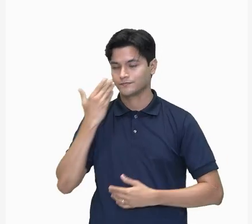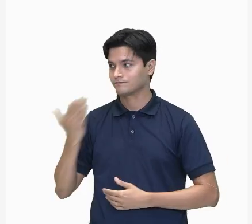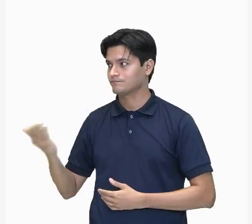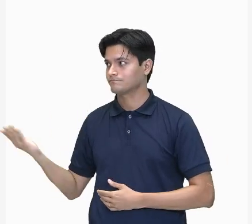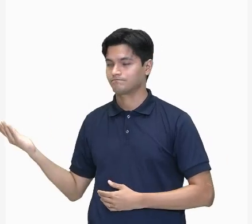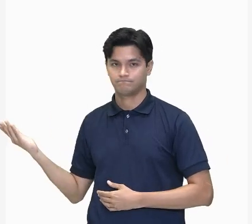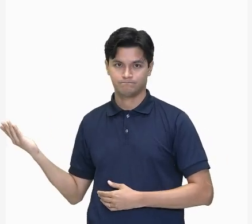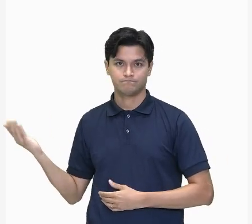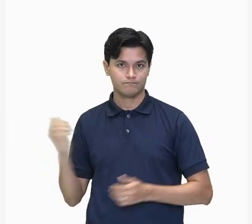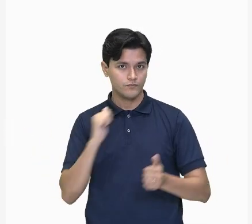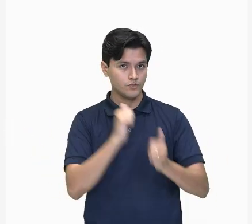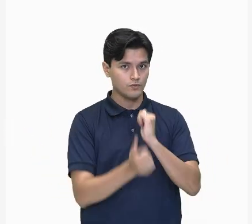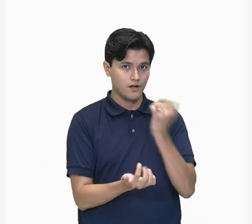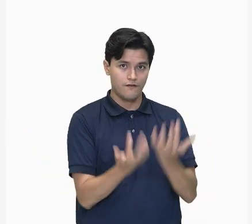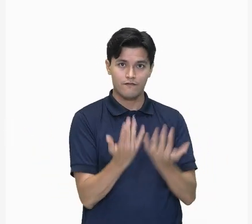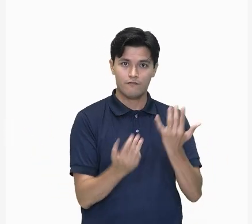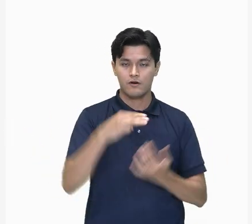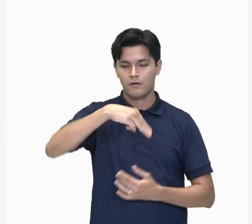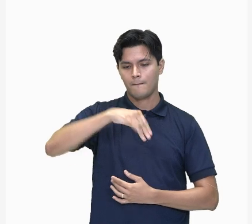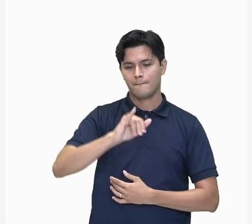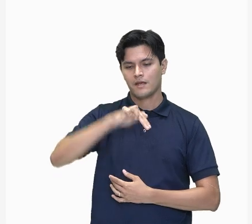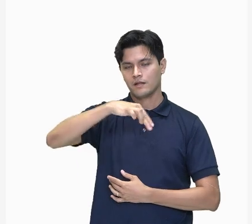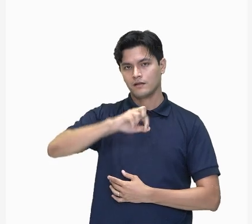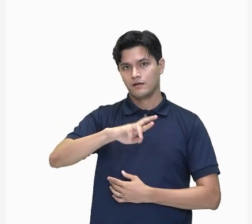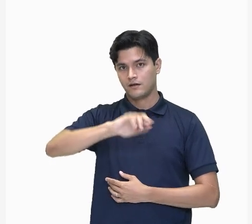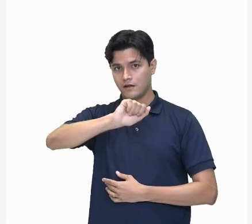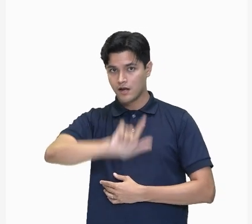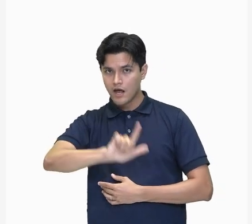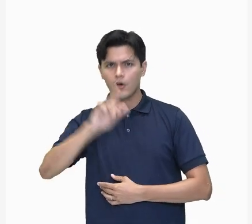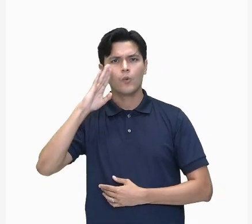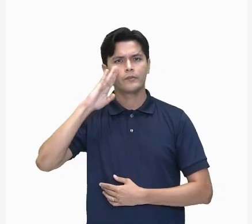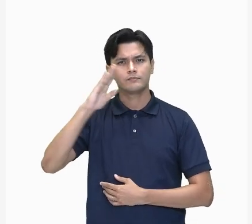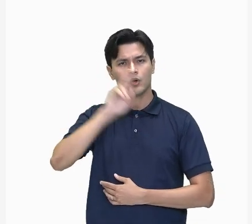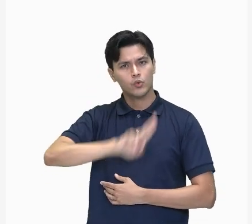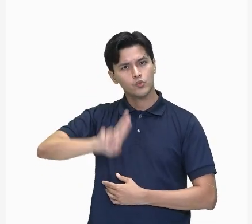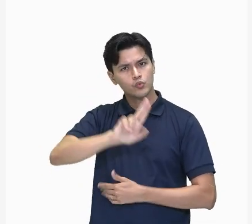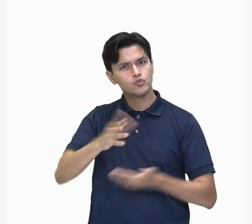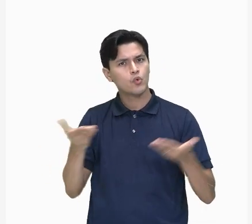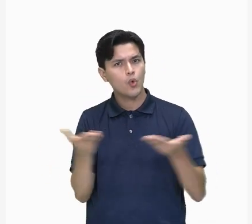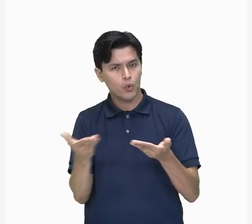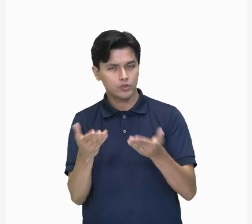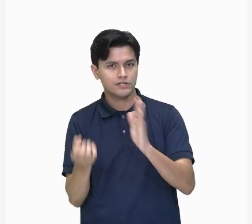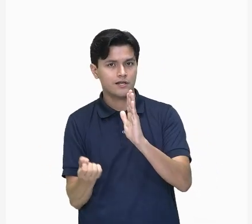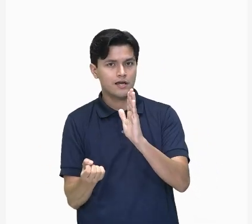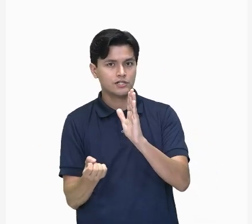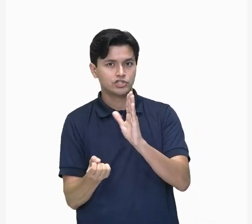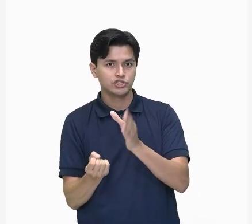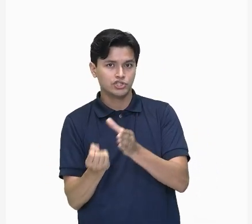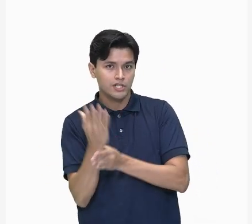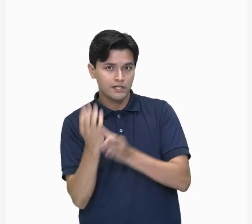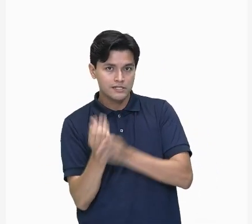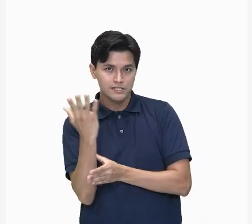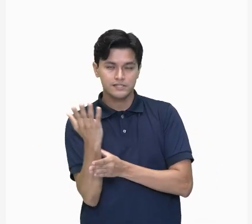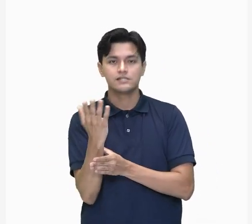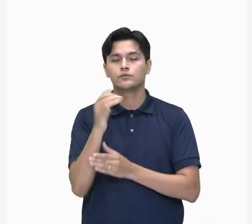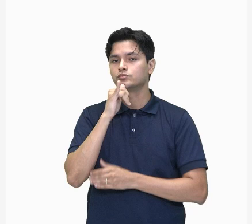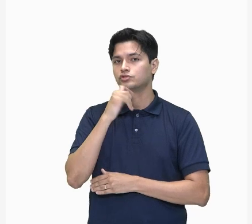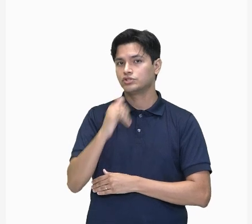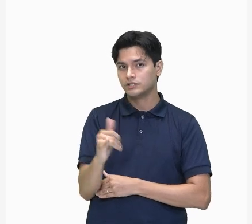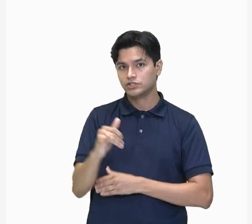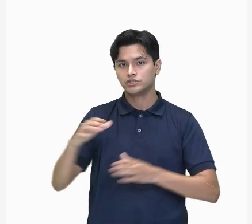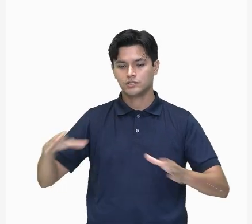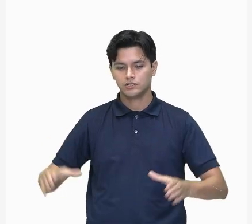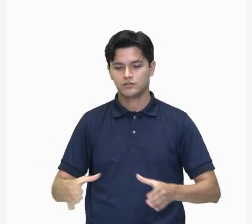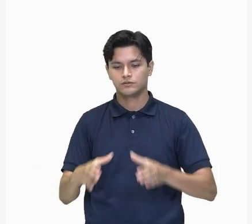mineral, atualmente, o principal uso dele é na geração de energia elétrica em usinas termoelétricas. E quando a gente fala